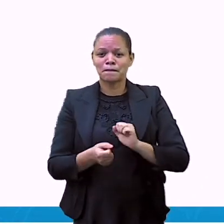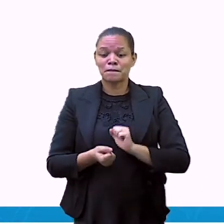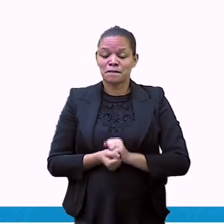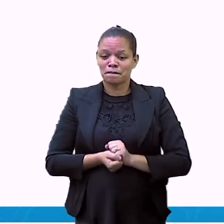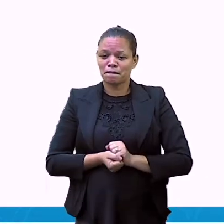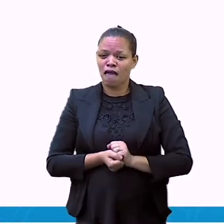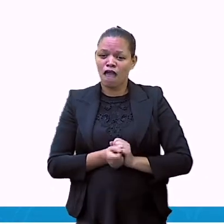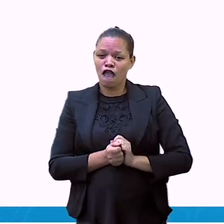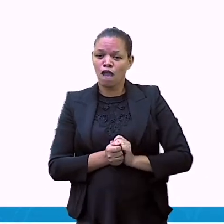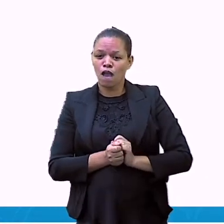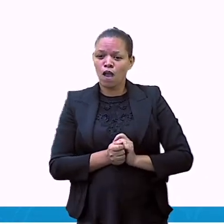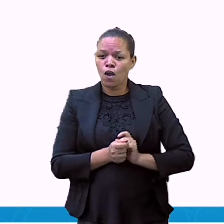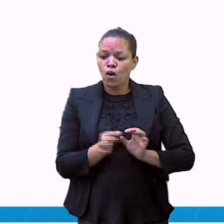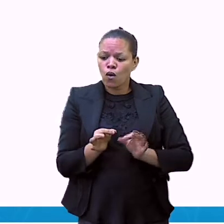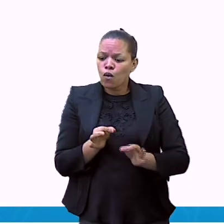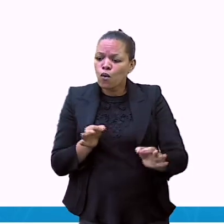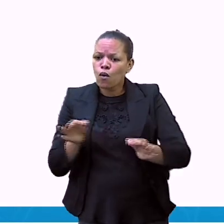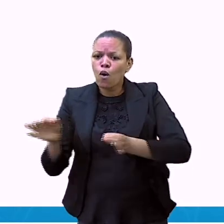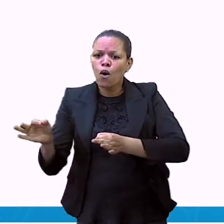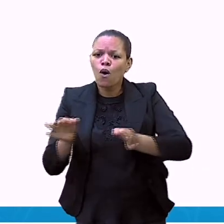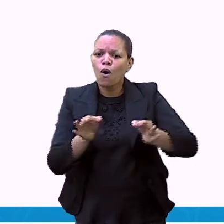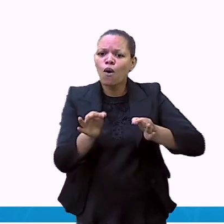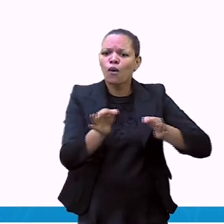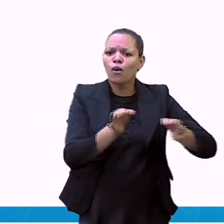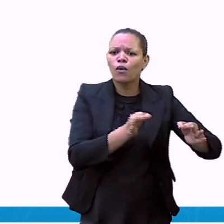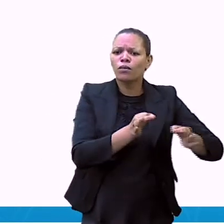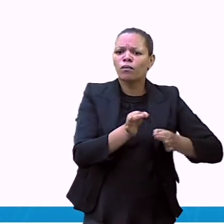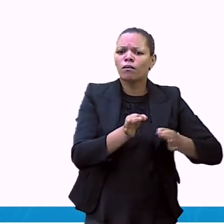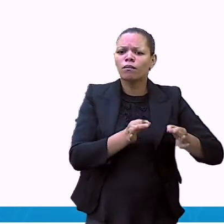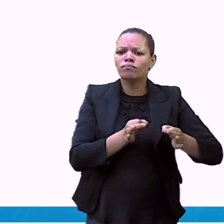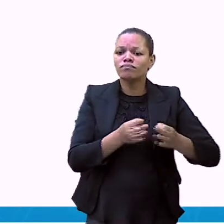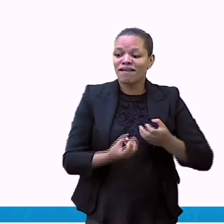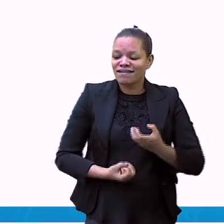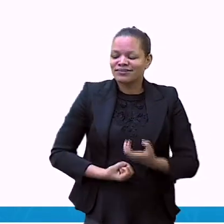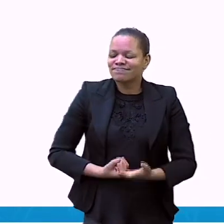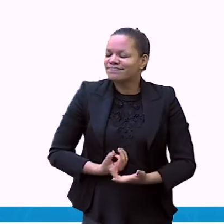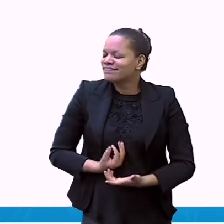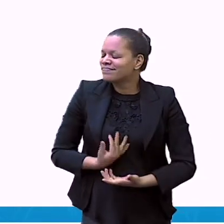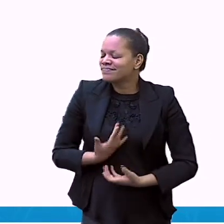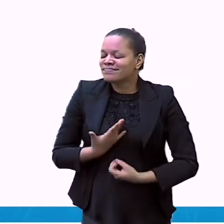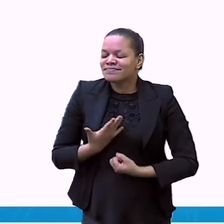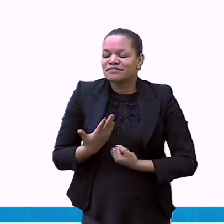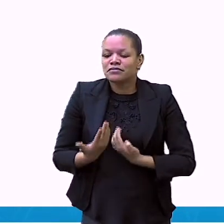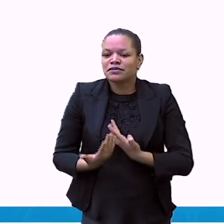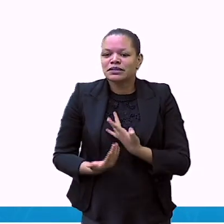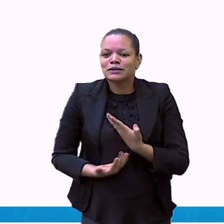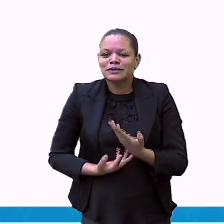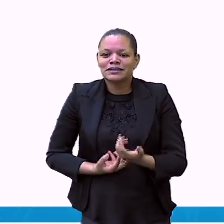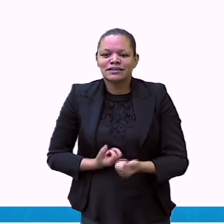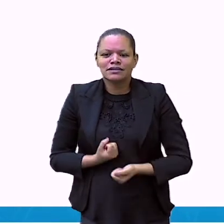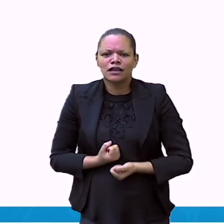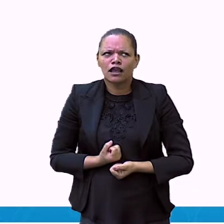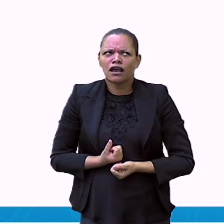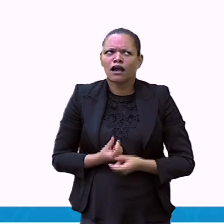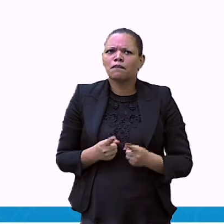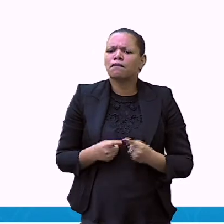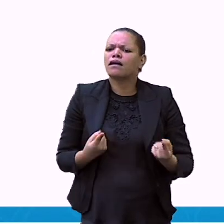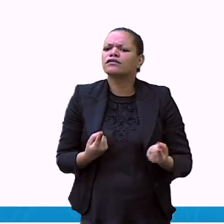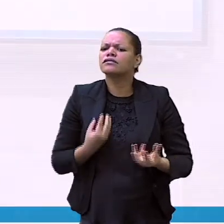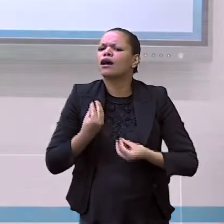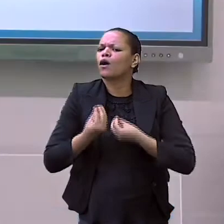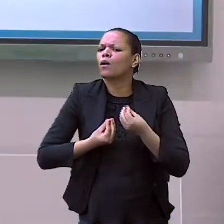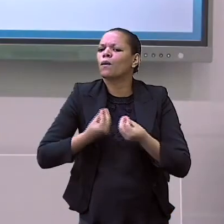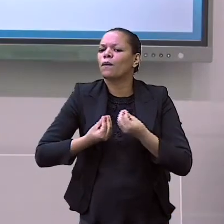da poesia. Quando eu penso numa poesia, quando eu penso no amor que eu tenho